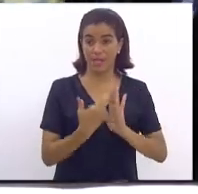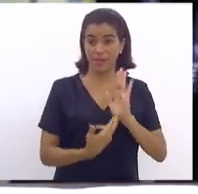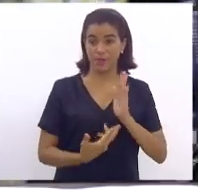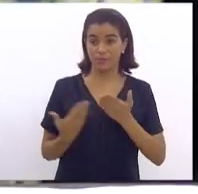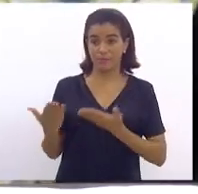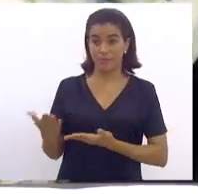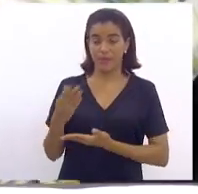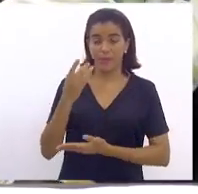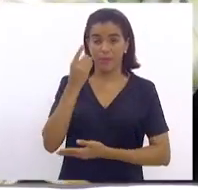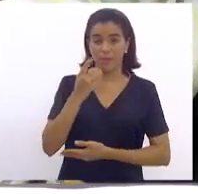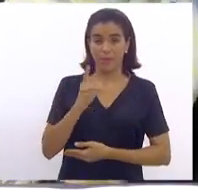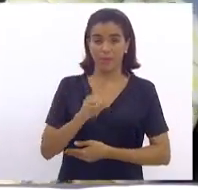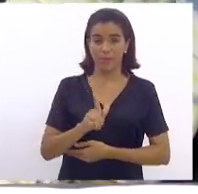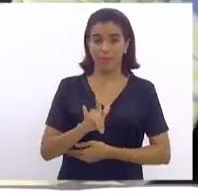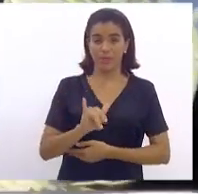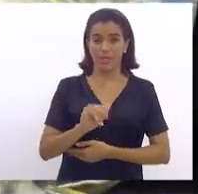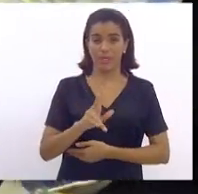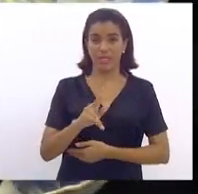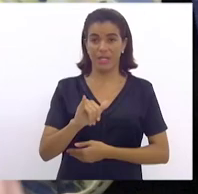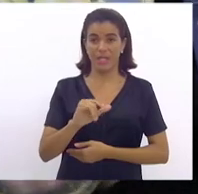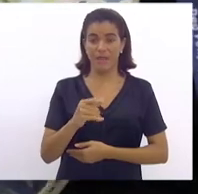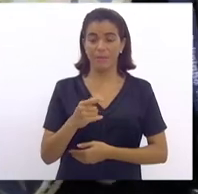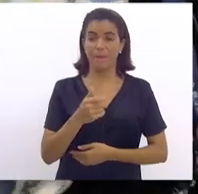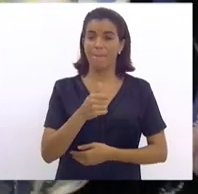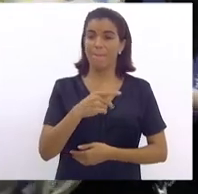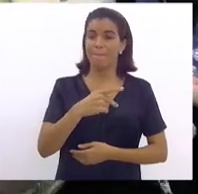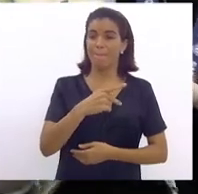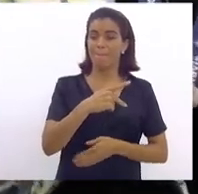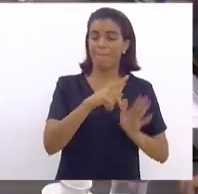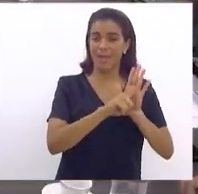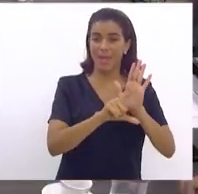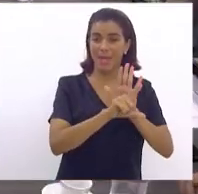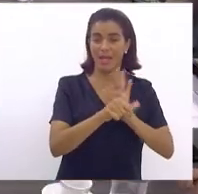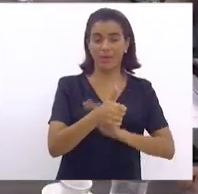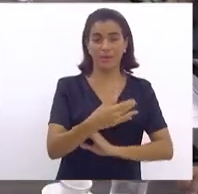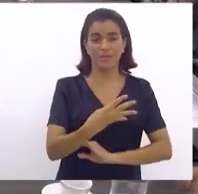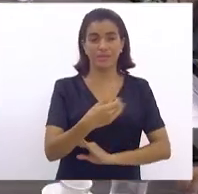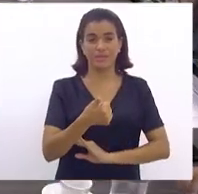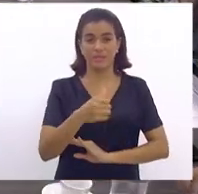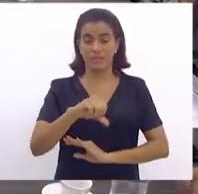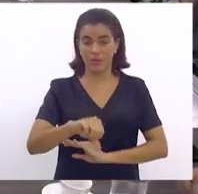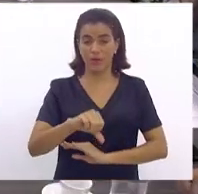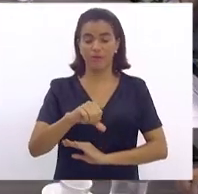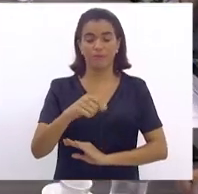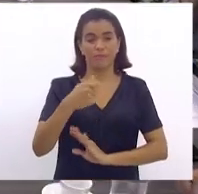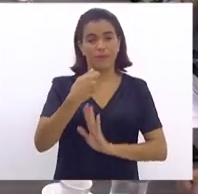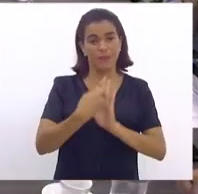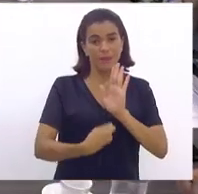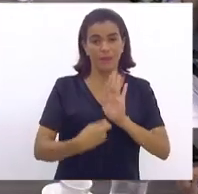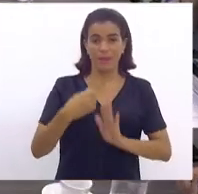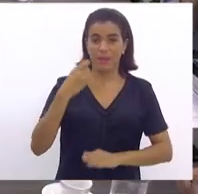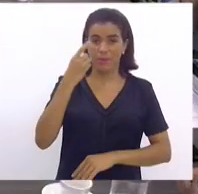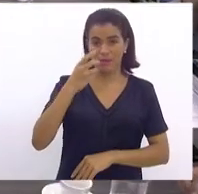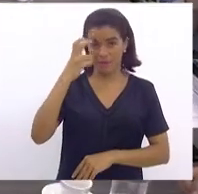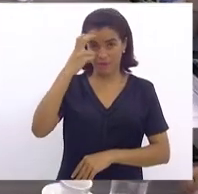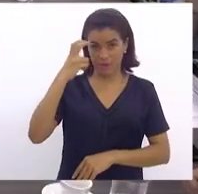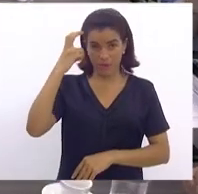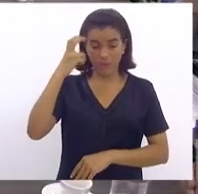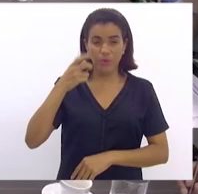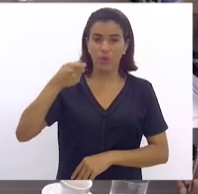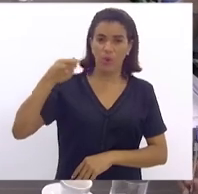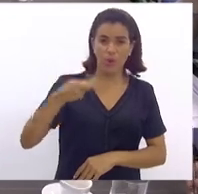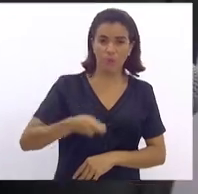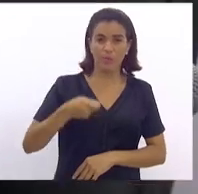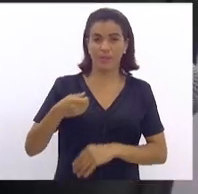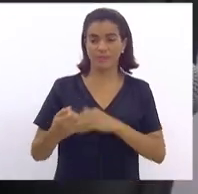deputado Guilherme Delaroli. Trata-se do PL 419, de 2023, de autoria da deputada Verônica Lima, que obriga